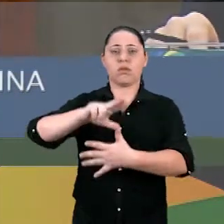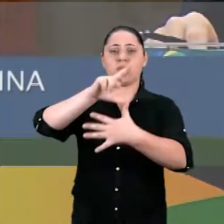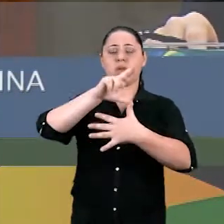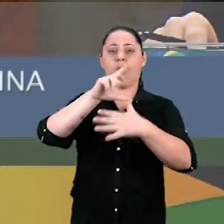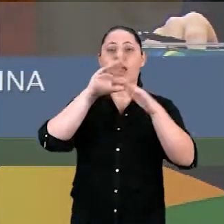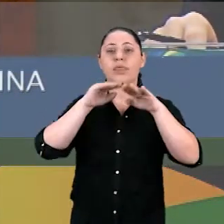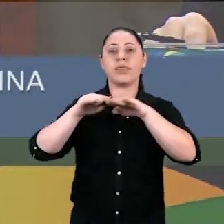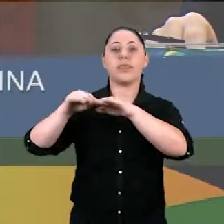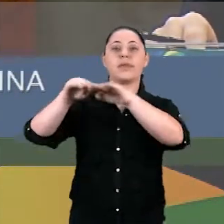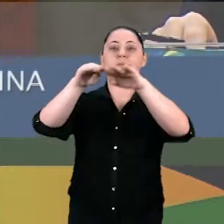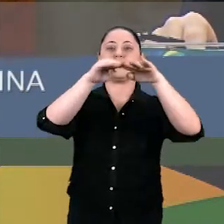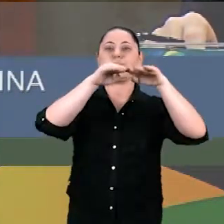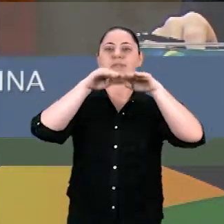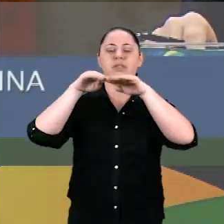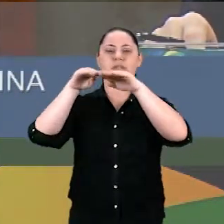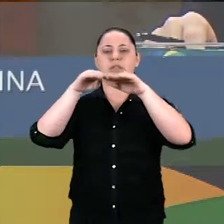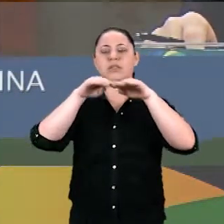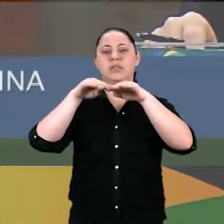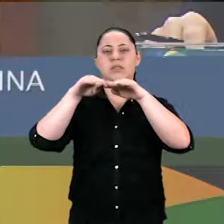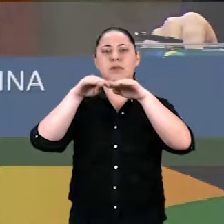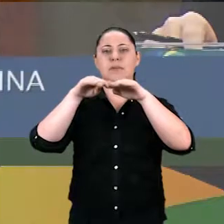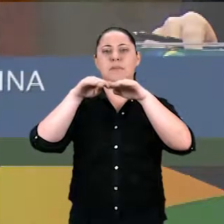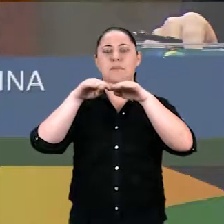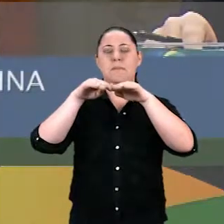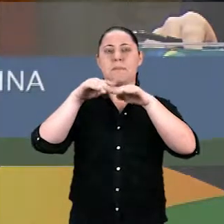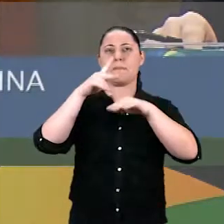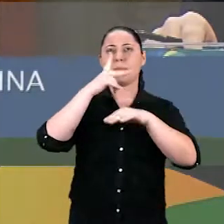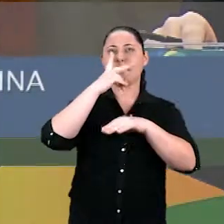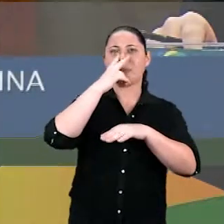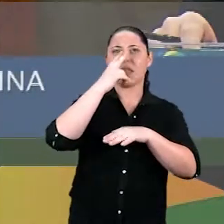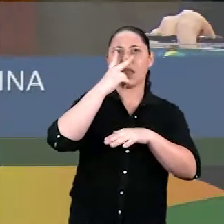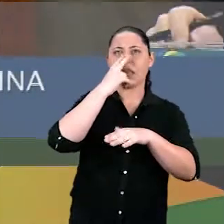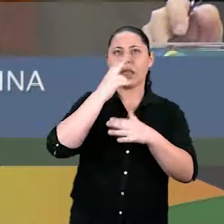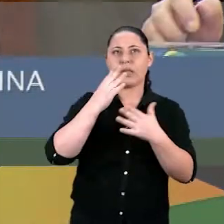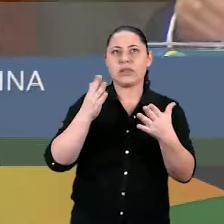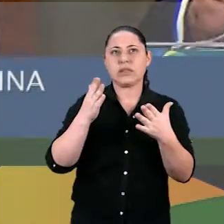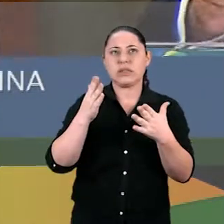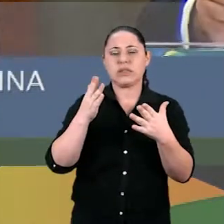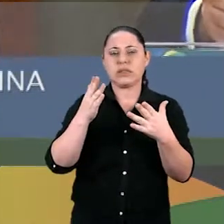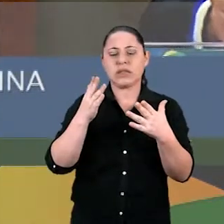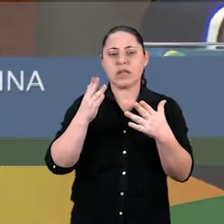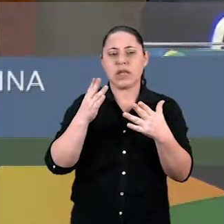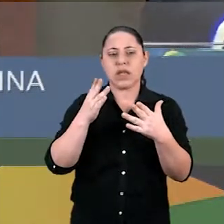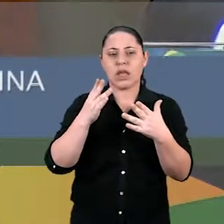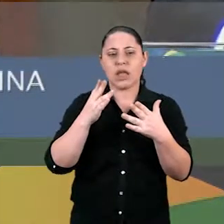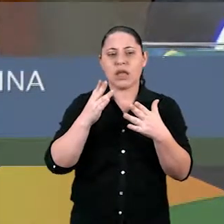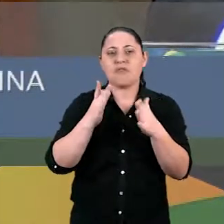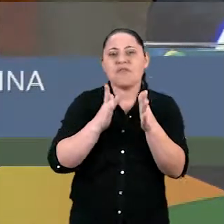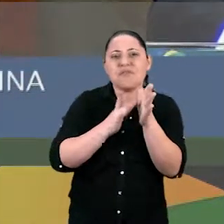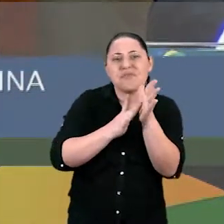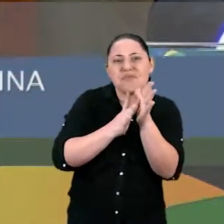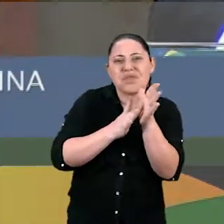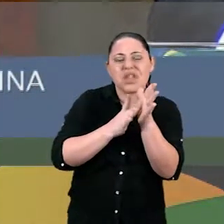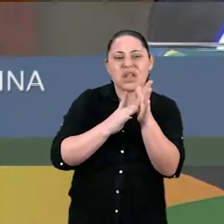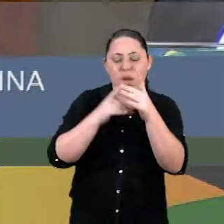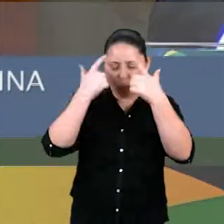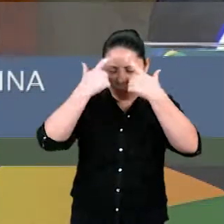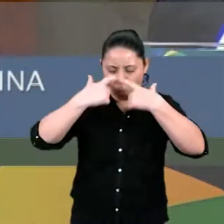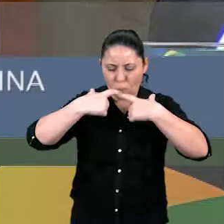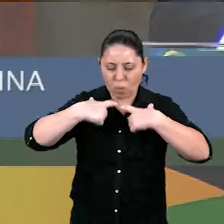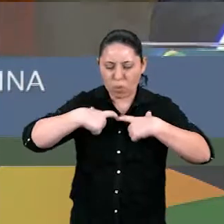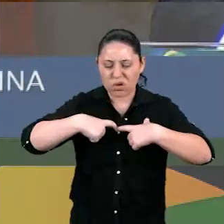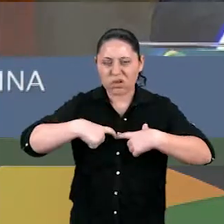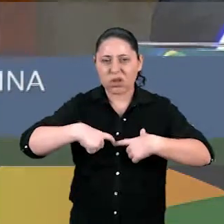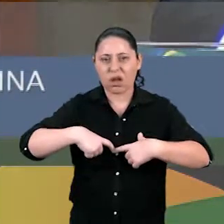uma democracia togada, uma democracia que se veste hoje de uma